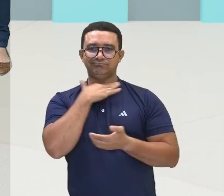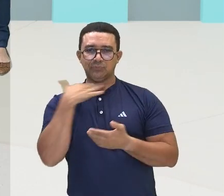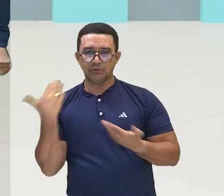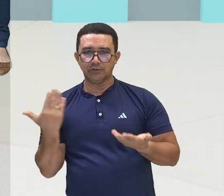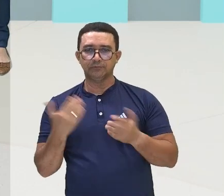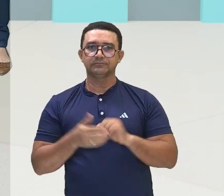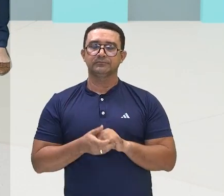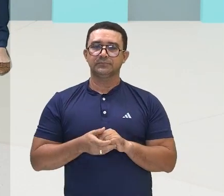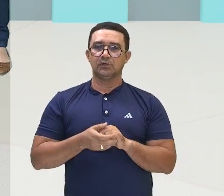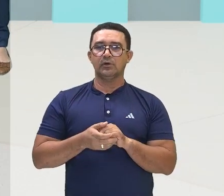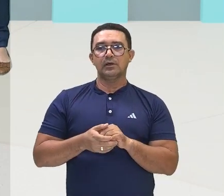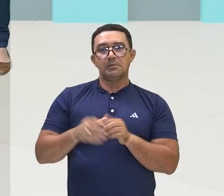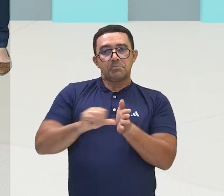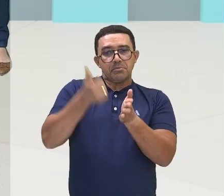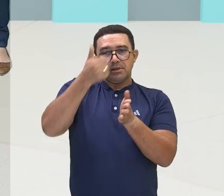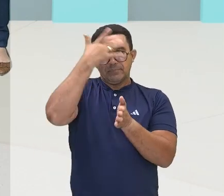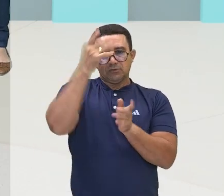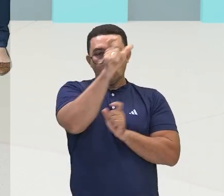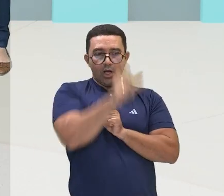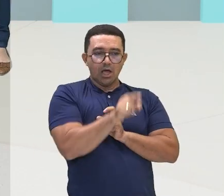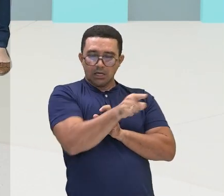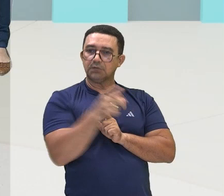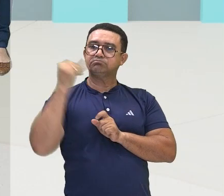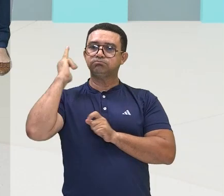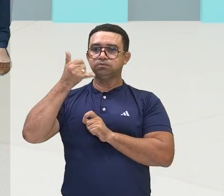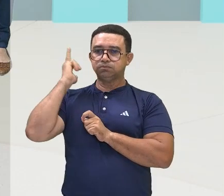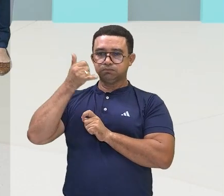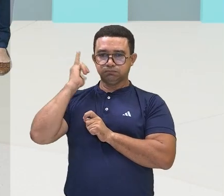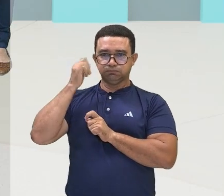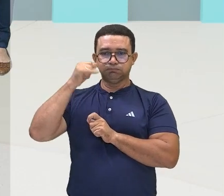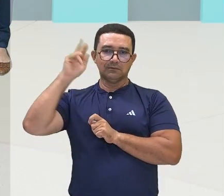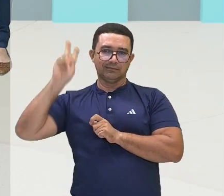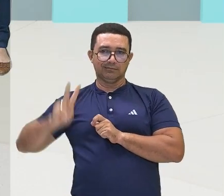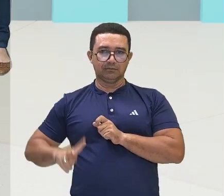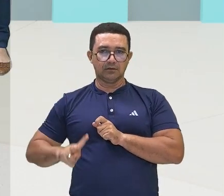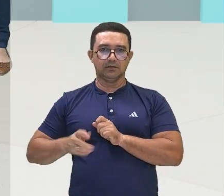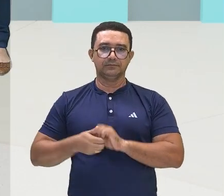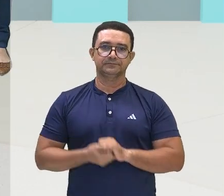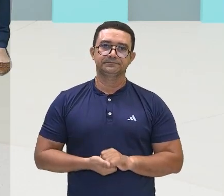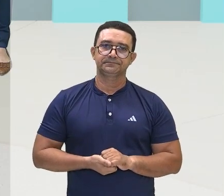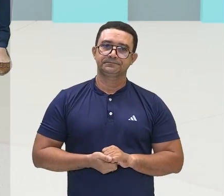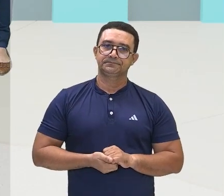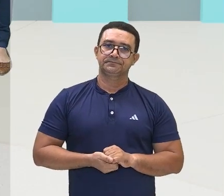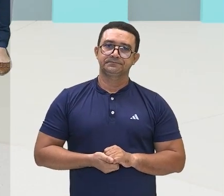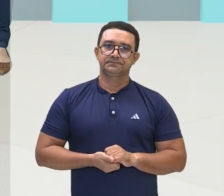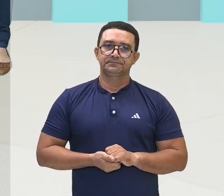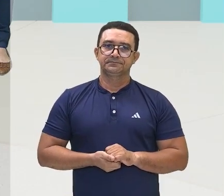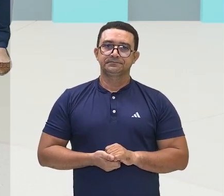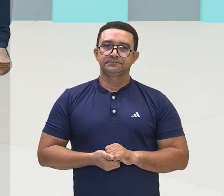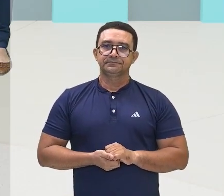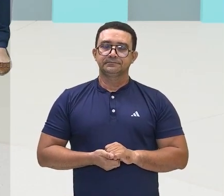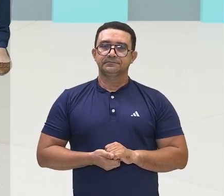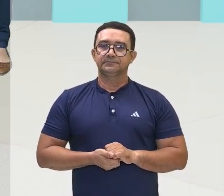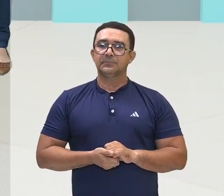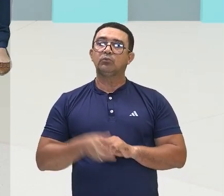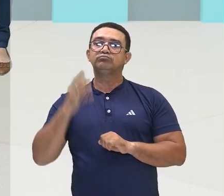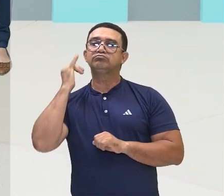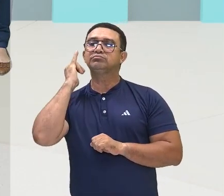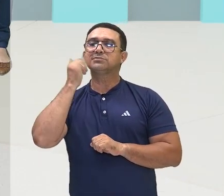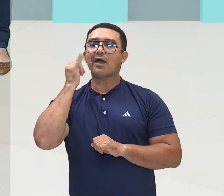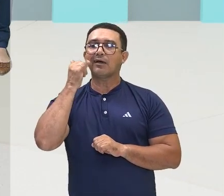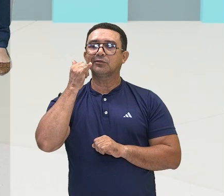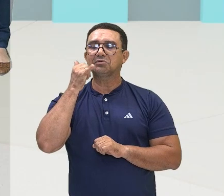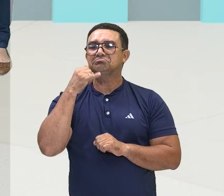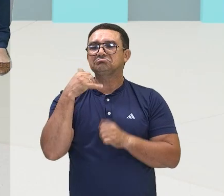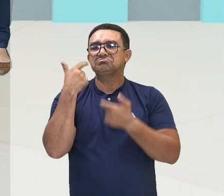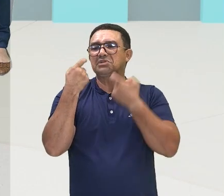ele mesmo conta a história. Logo, o narrador, personagem, ok? Continuando, o narrador não se preocupa com a